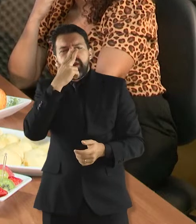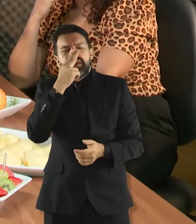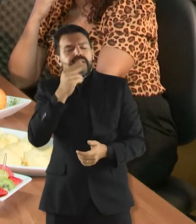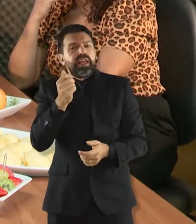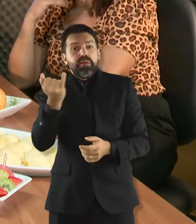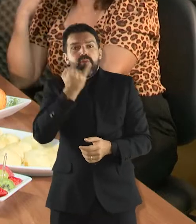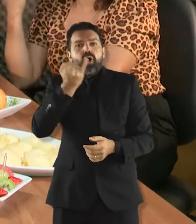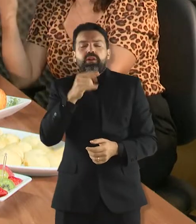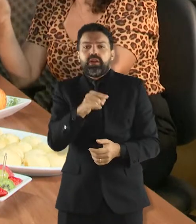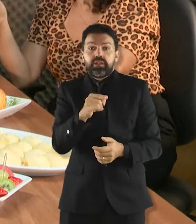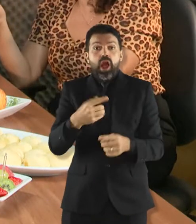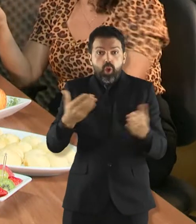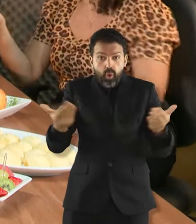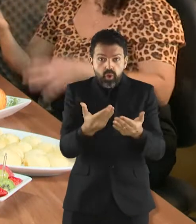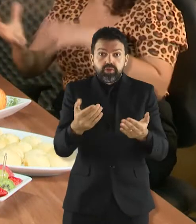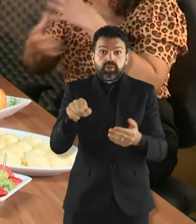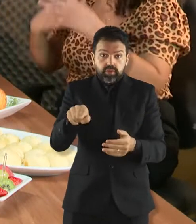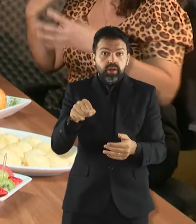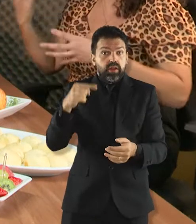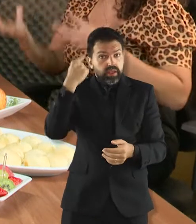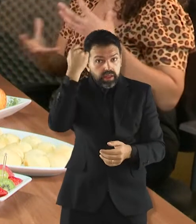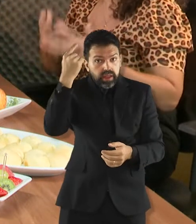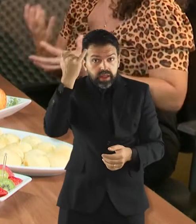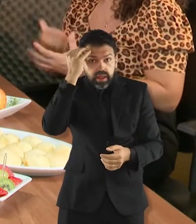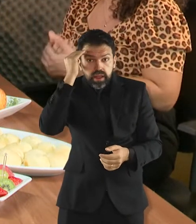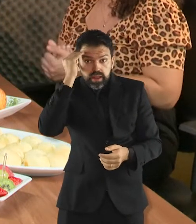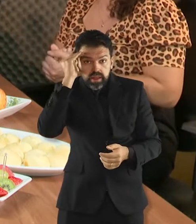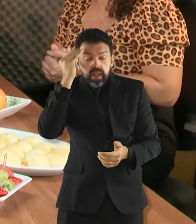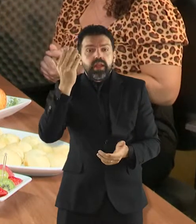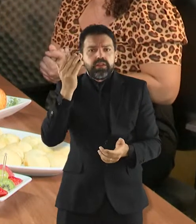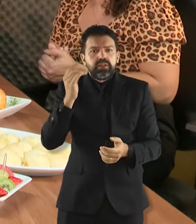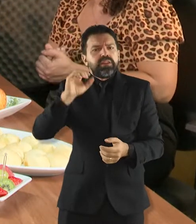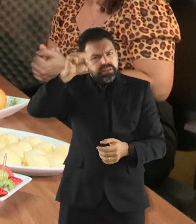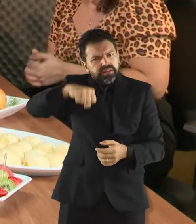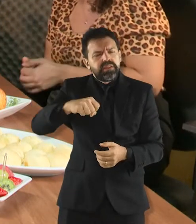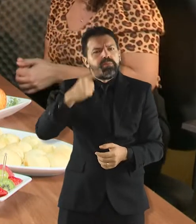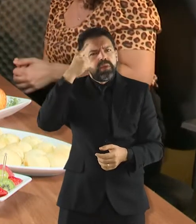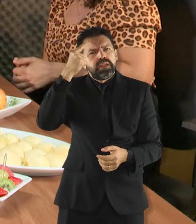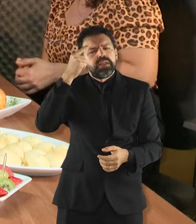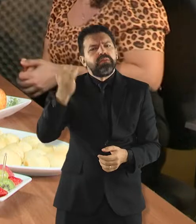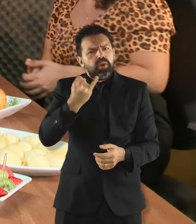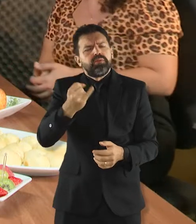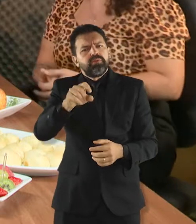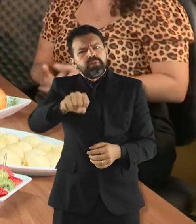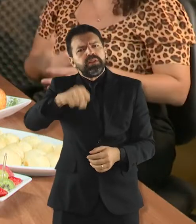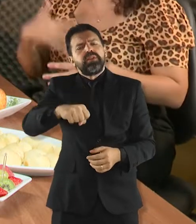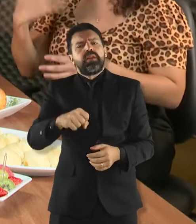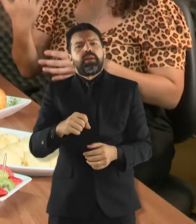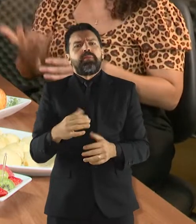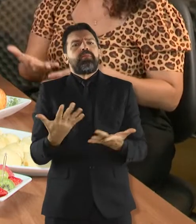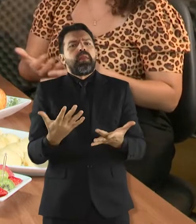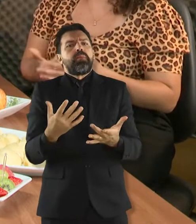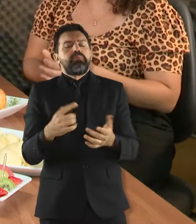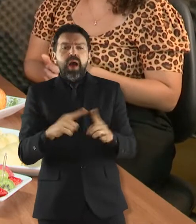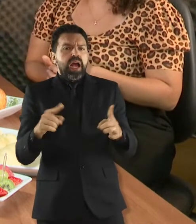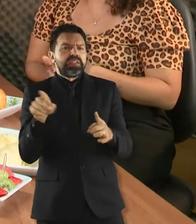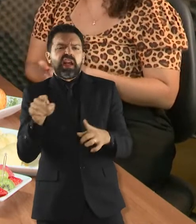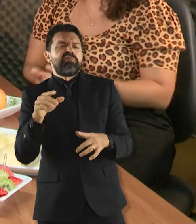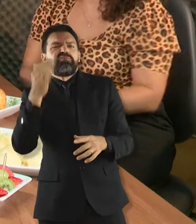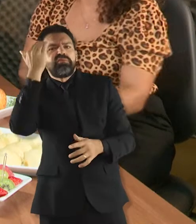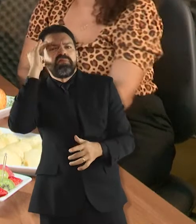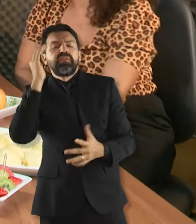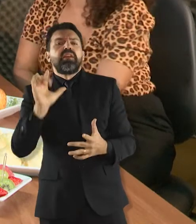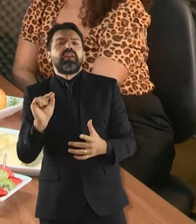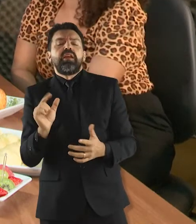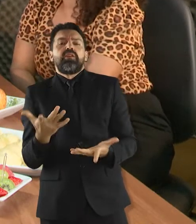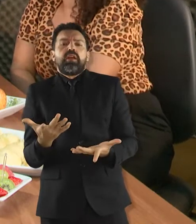né? Entende. Não que você ser vendedor, comerciante, Não, não seja. claro que não, né? Mas que você mas tá ela não contribuindo compreende. para a Por sociedade exemplo, de uma assim,